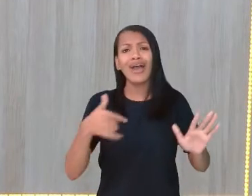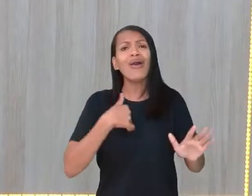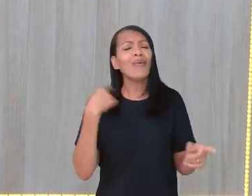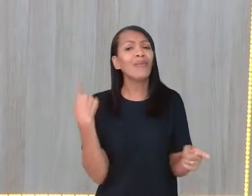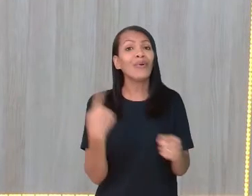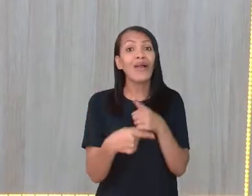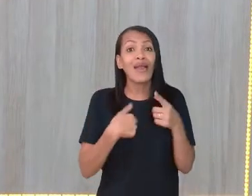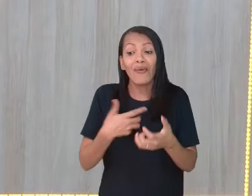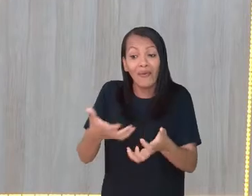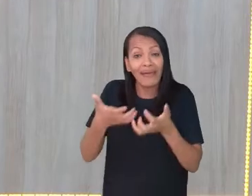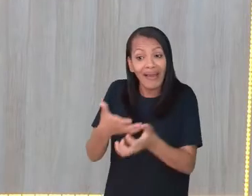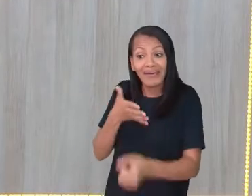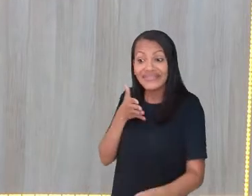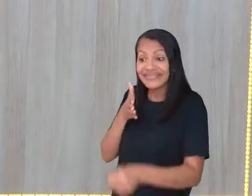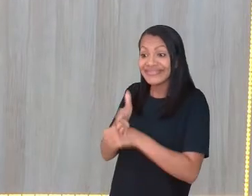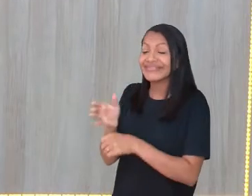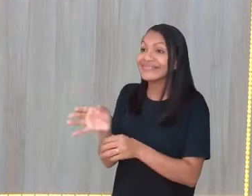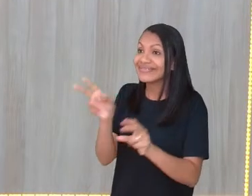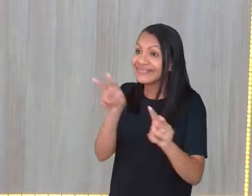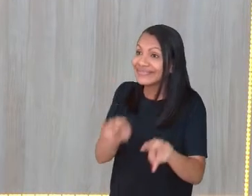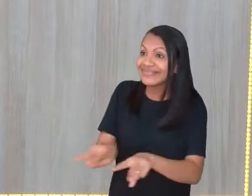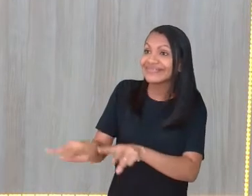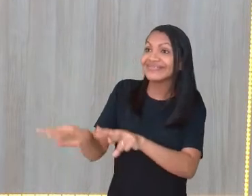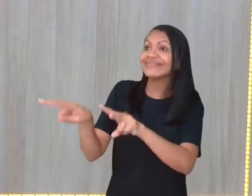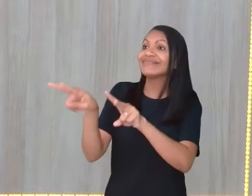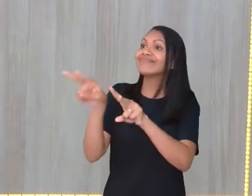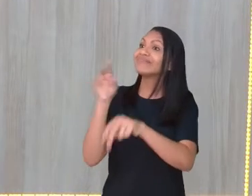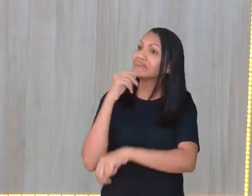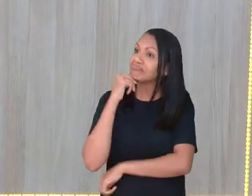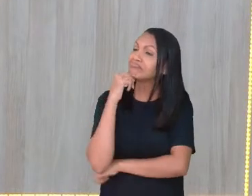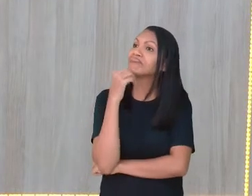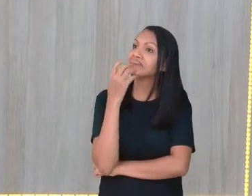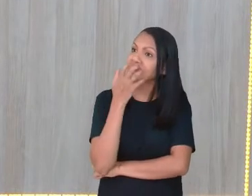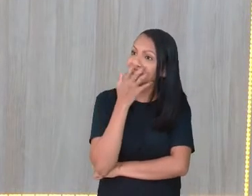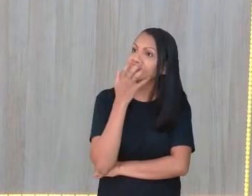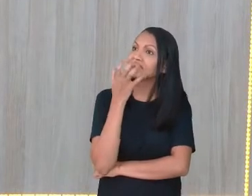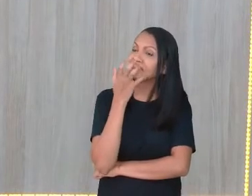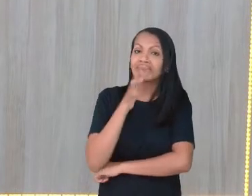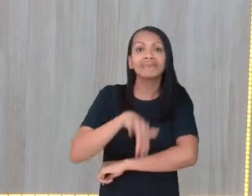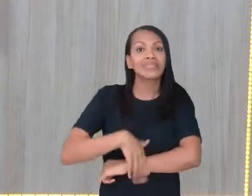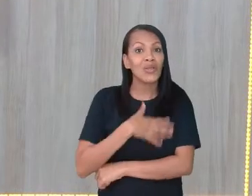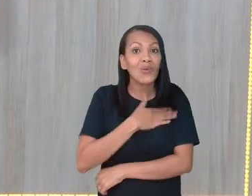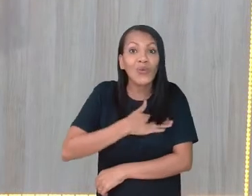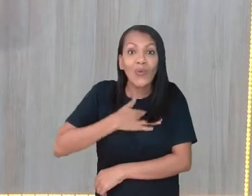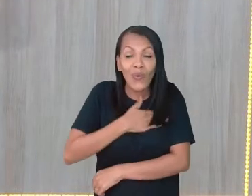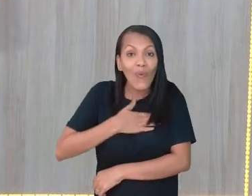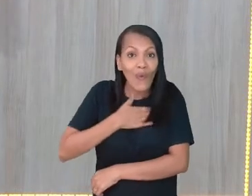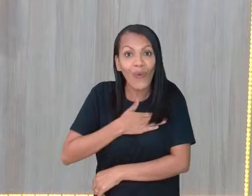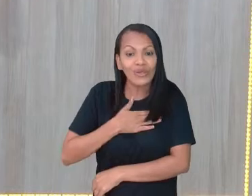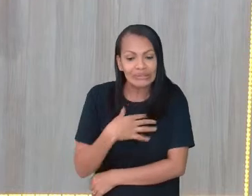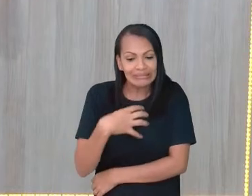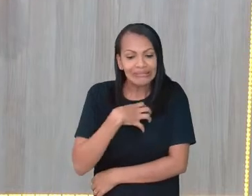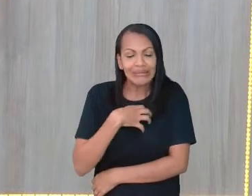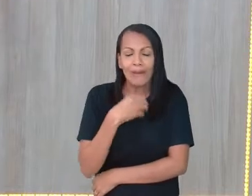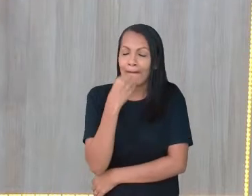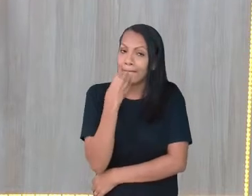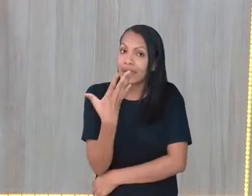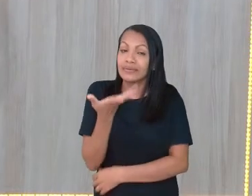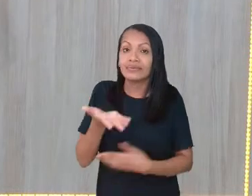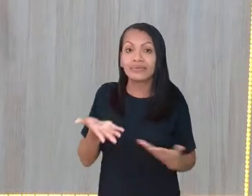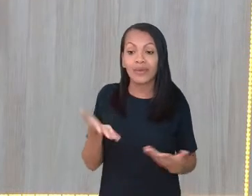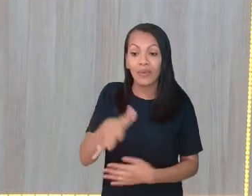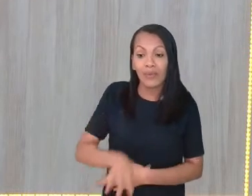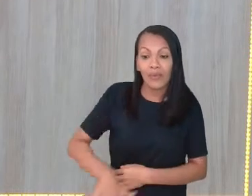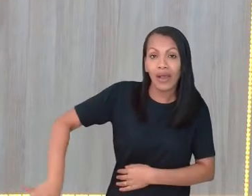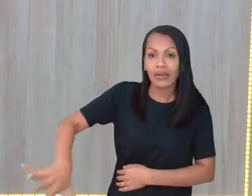livre e espontânea vontade assistir um esporte que eu gosto, que me faz bem. Então, esse espaço,